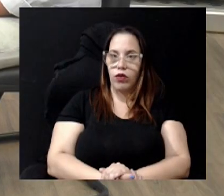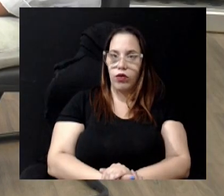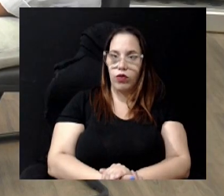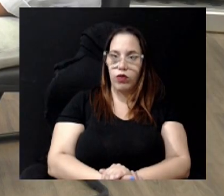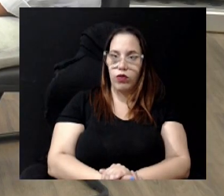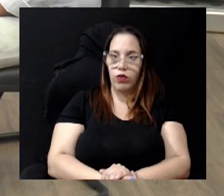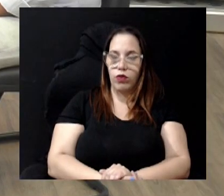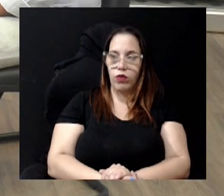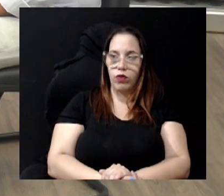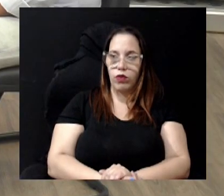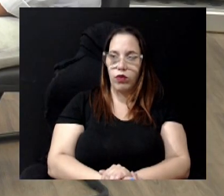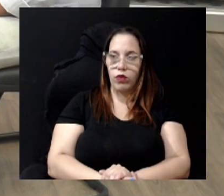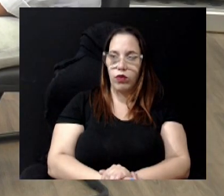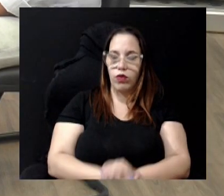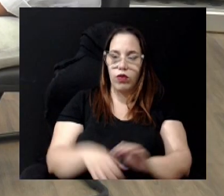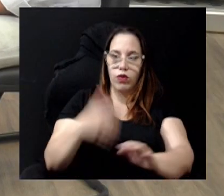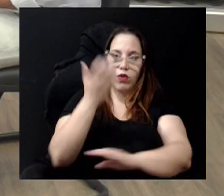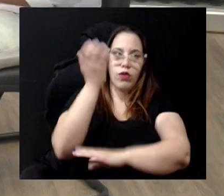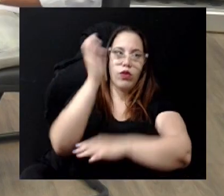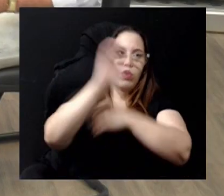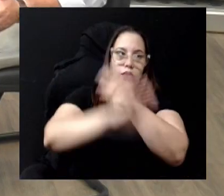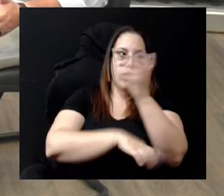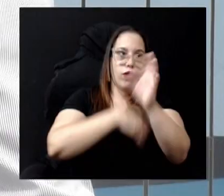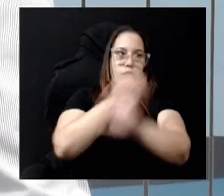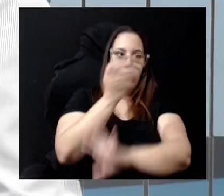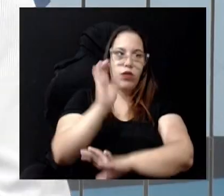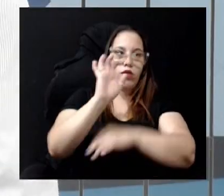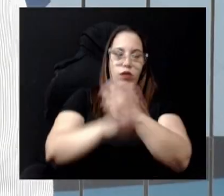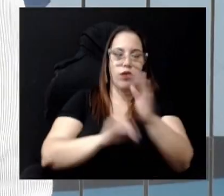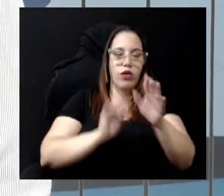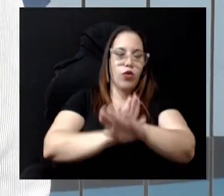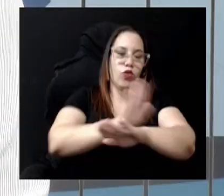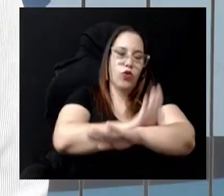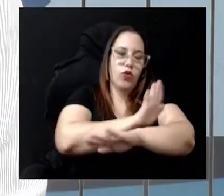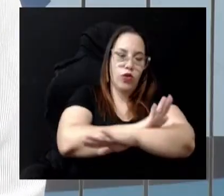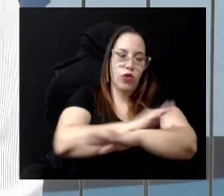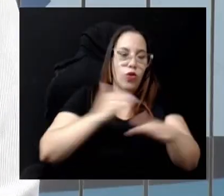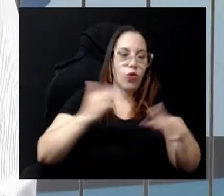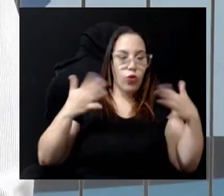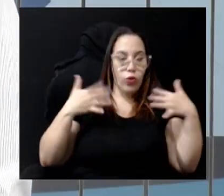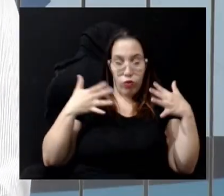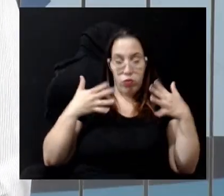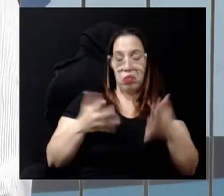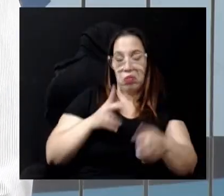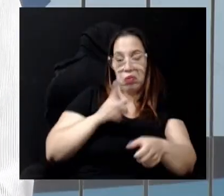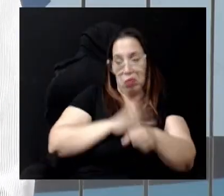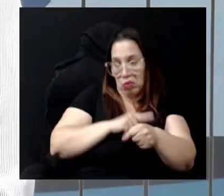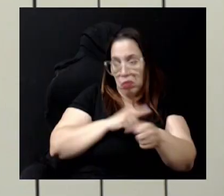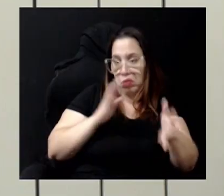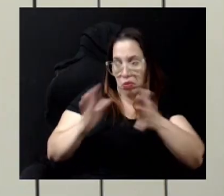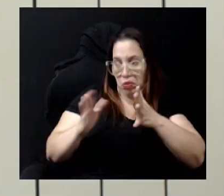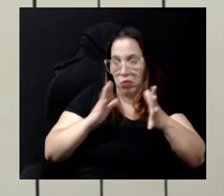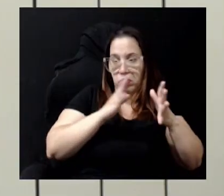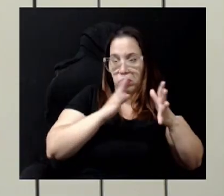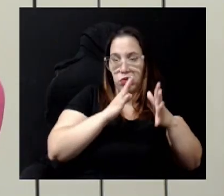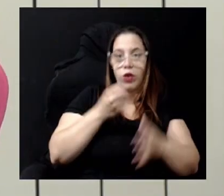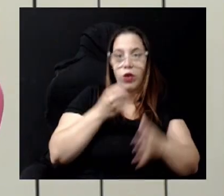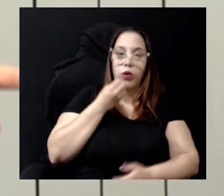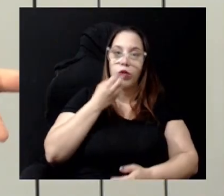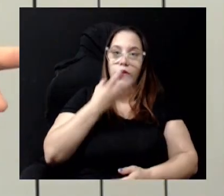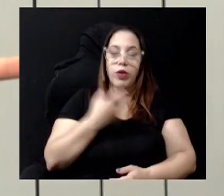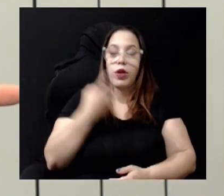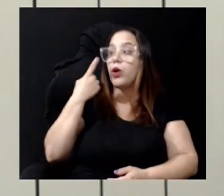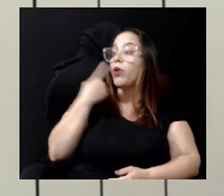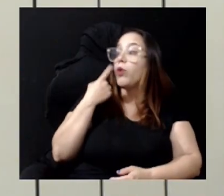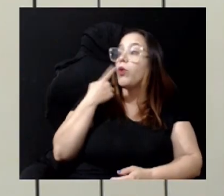natureza é algo que pode ser ajudado se a gente tem mais disponibilidade de tempo ainda em luz. Muito bem. E olha, o